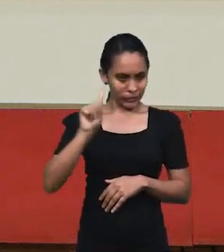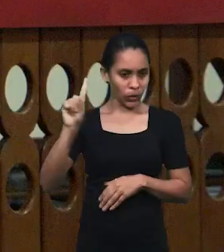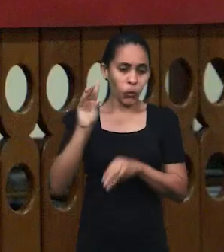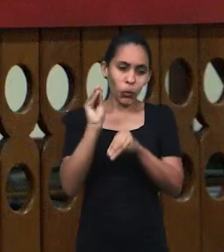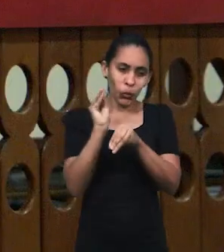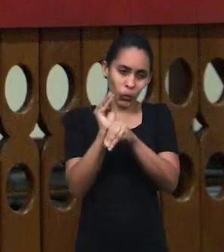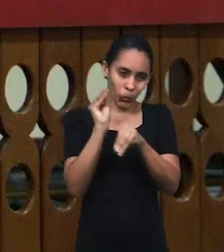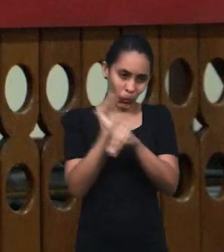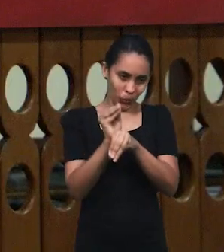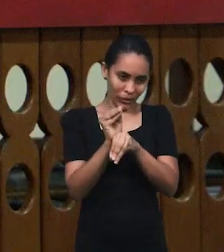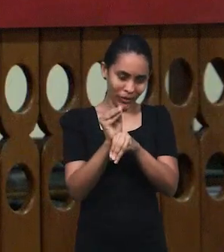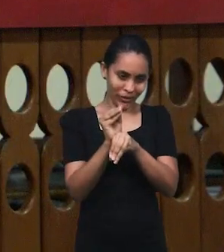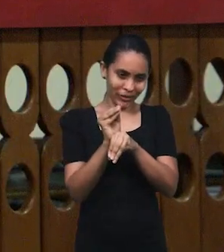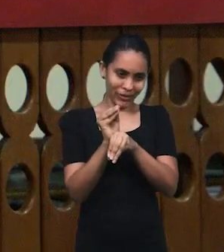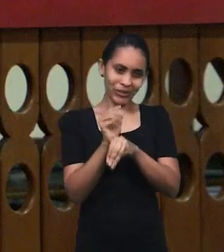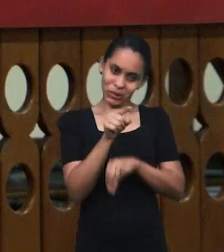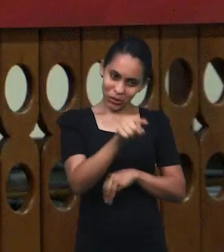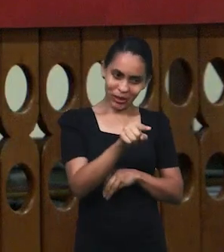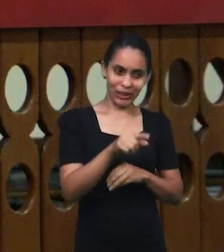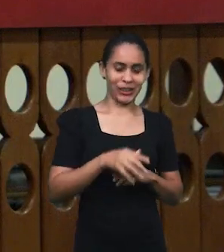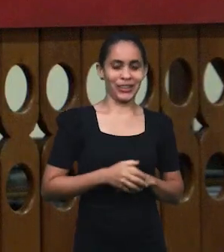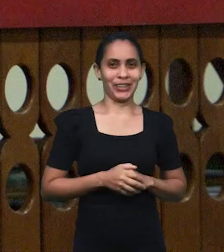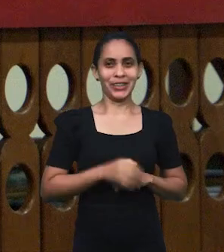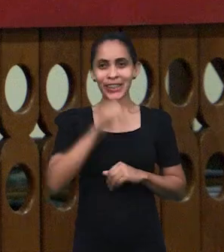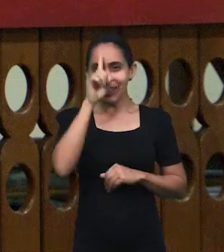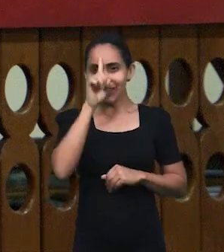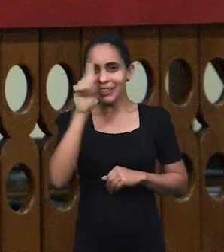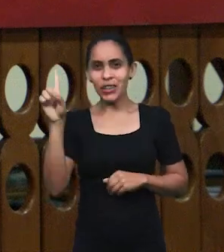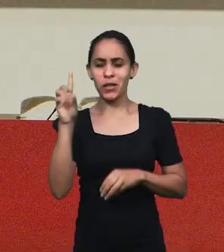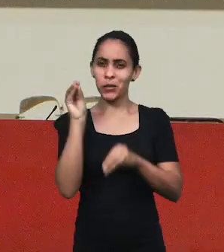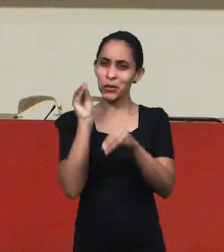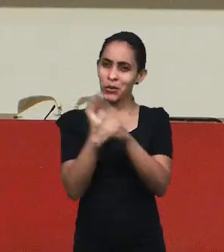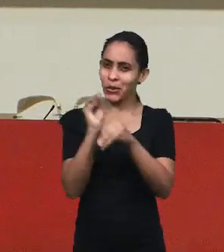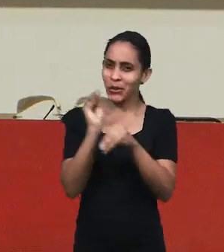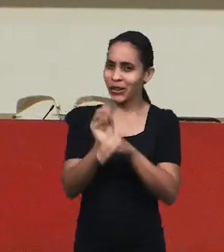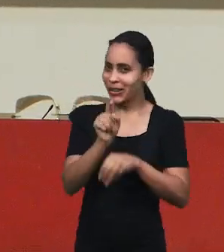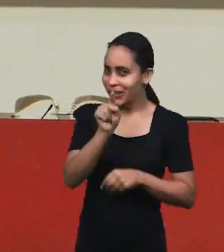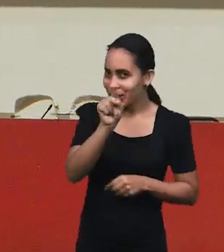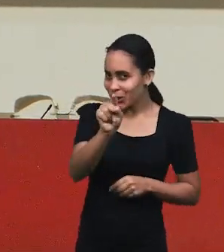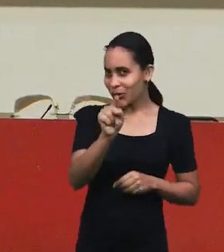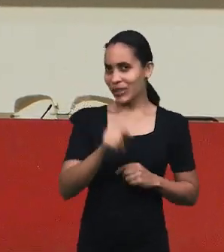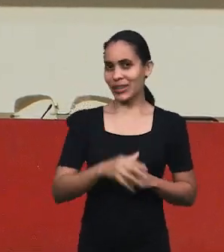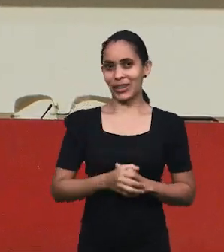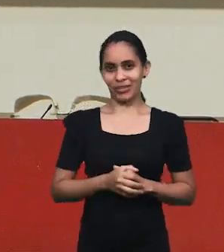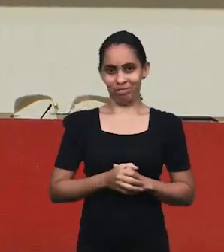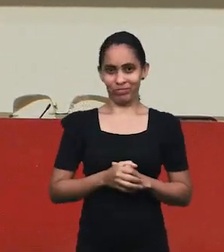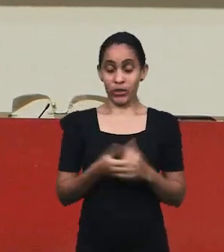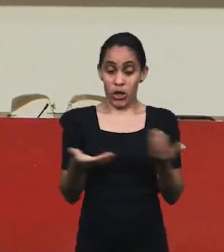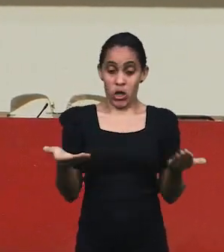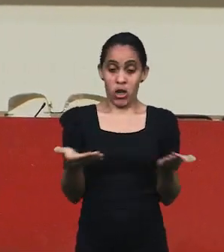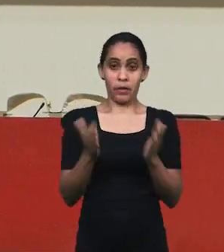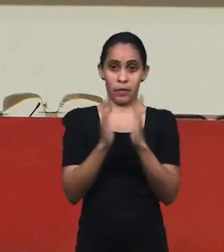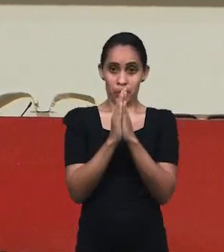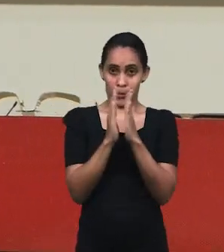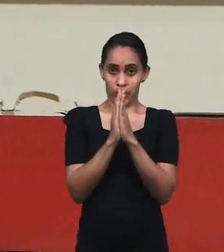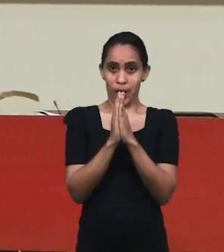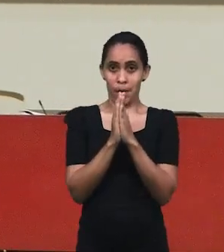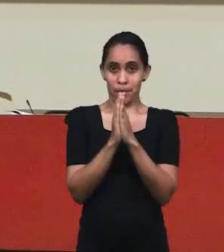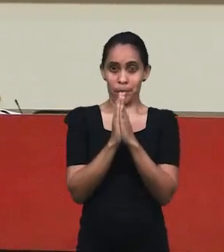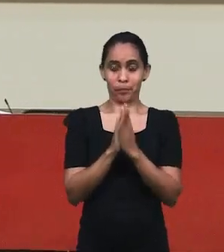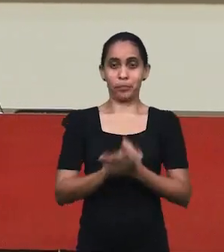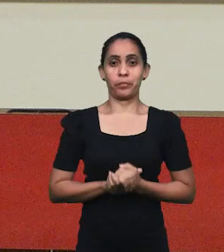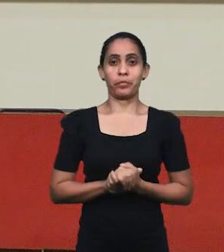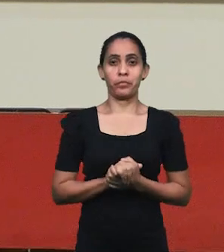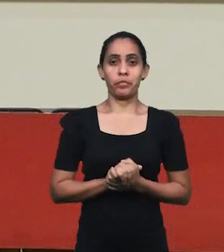Deus cuida de ti. Deus cuida de ti. Nós vamos